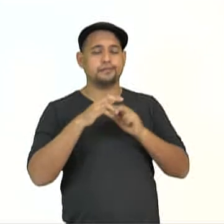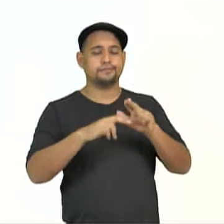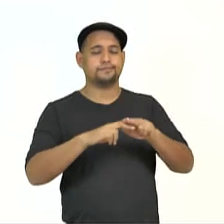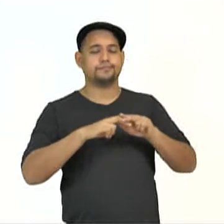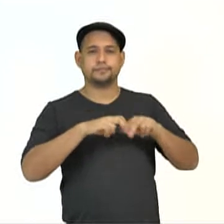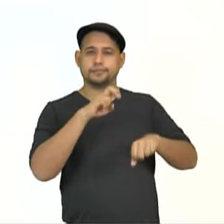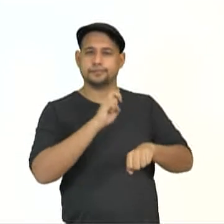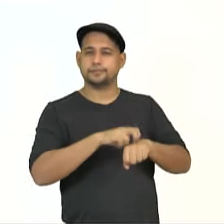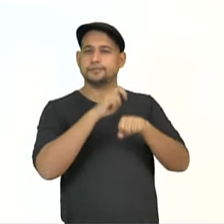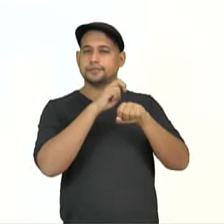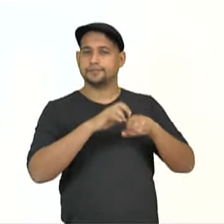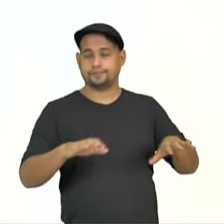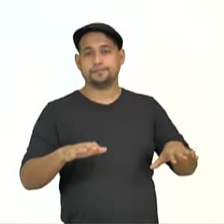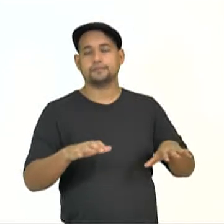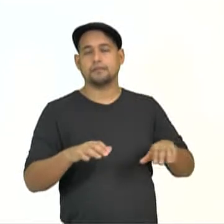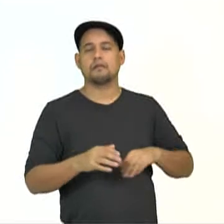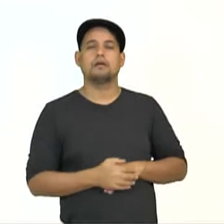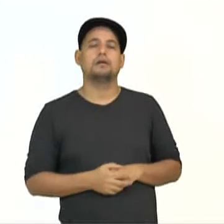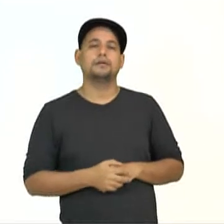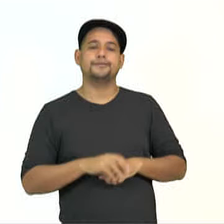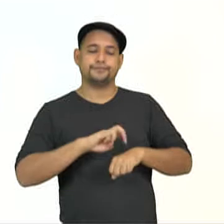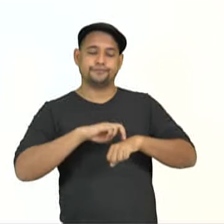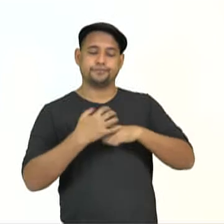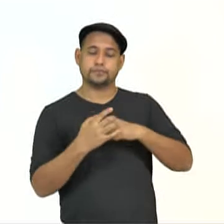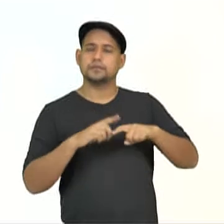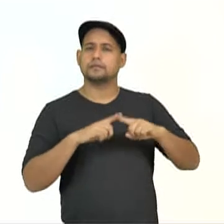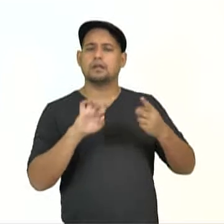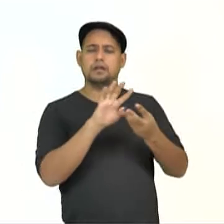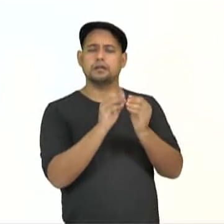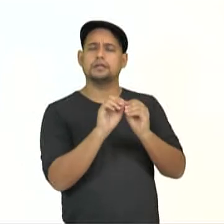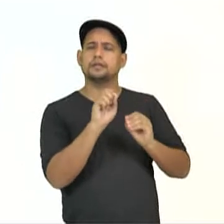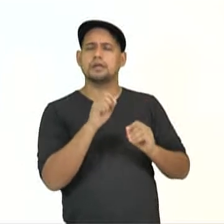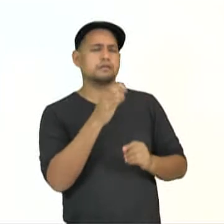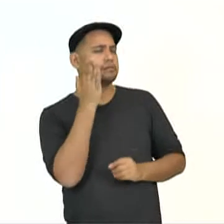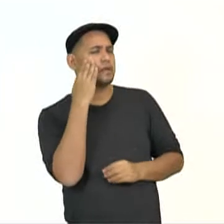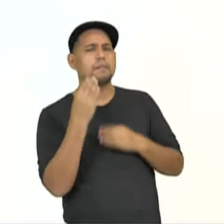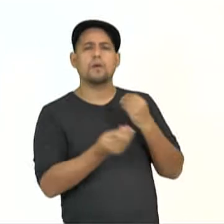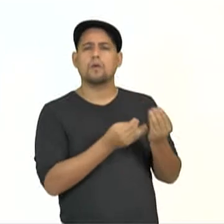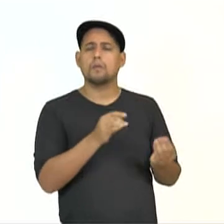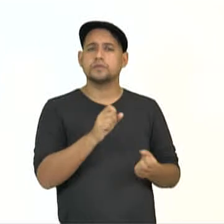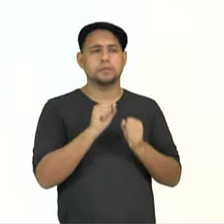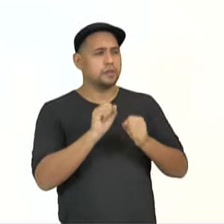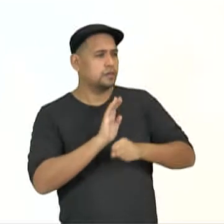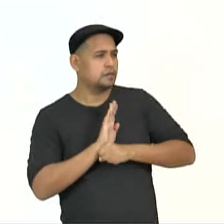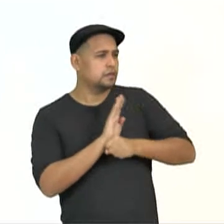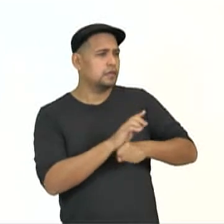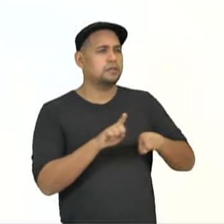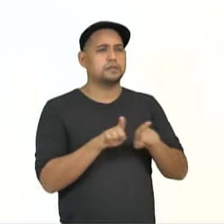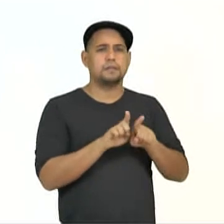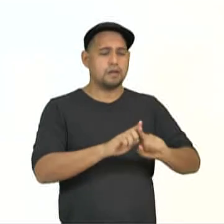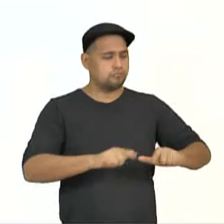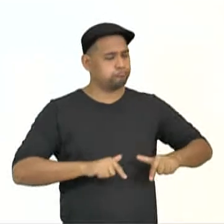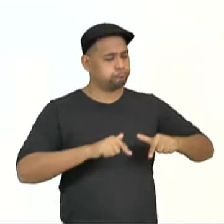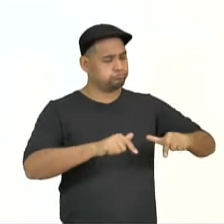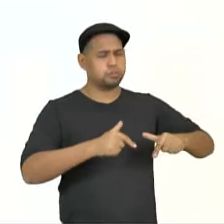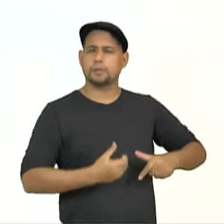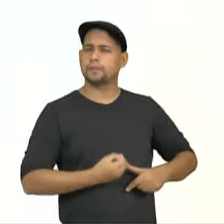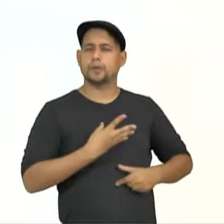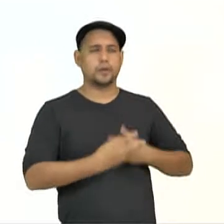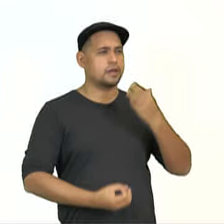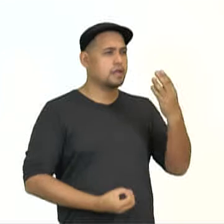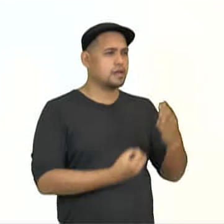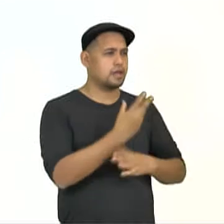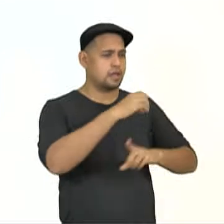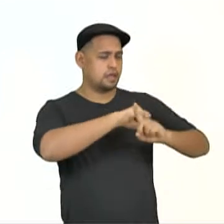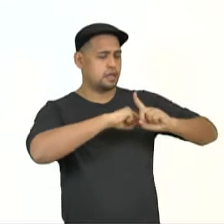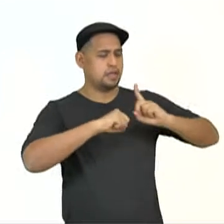pandemia do novo coronavírus. A linha fina. Saiba como você pode colaborar com ações positivas criadas